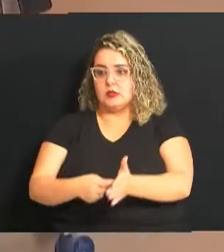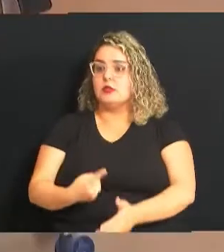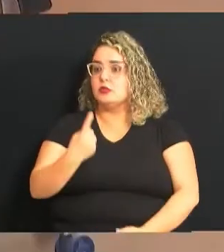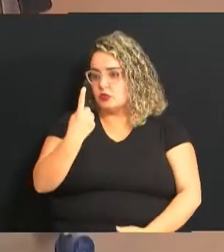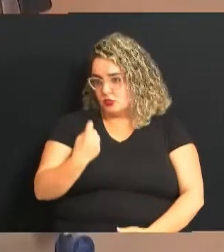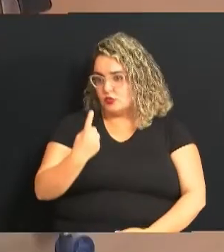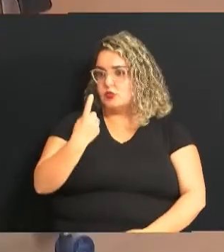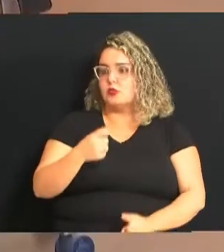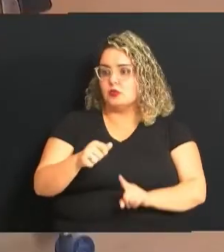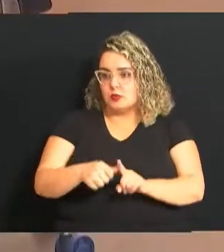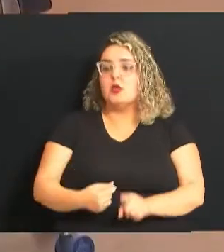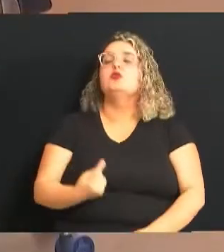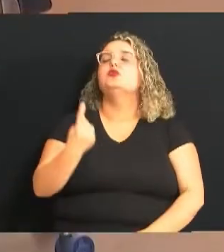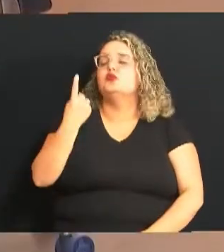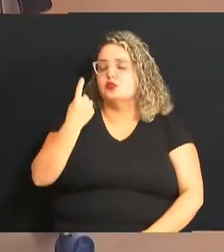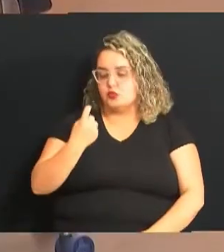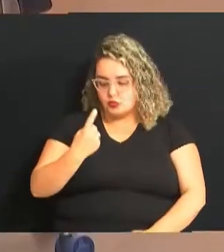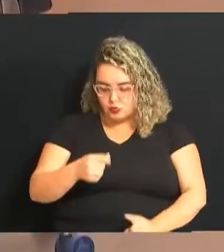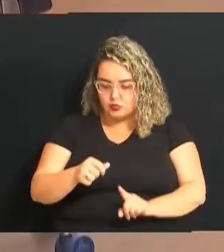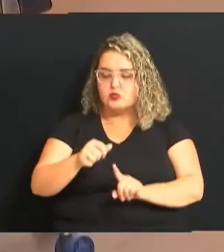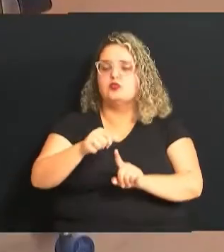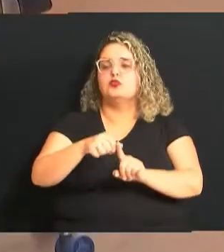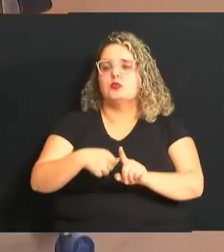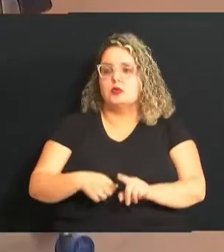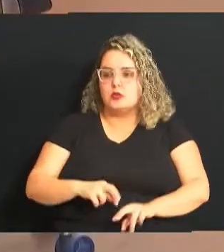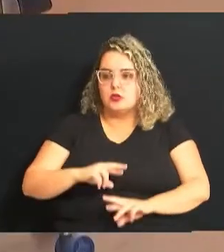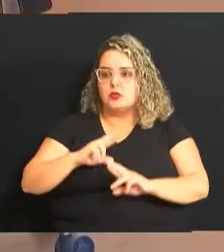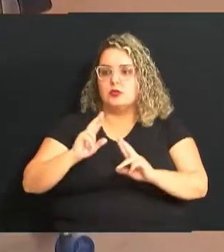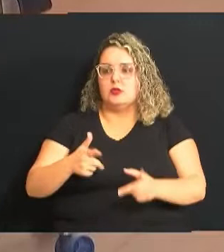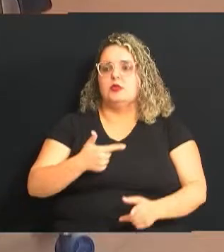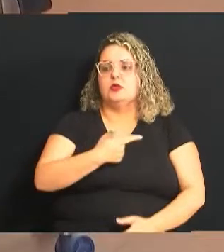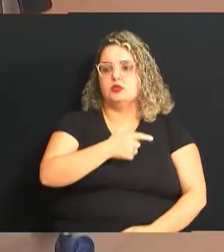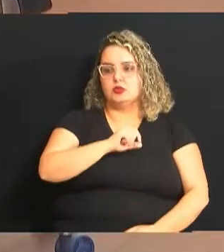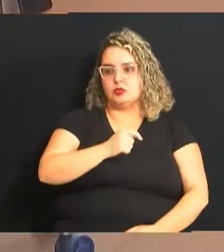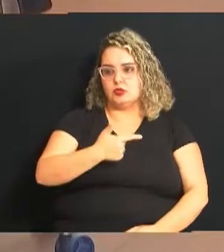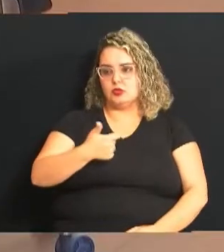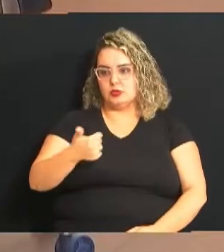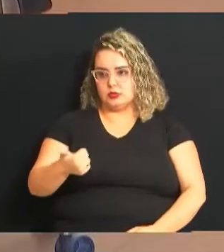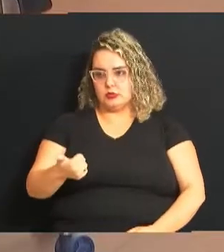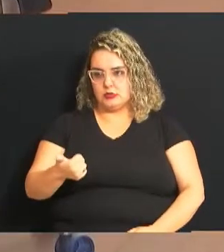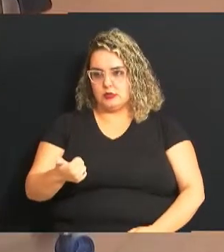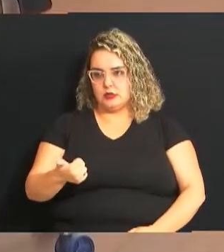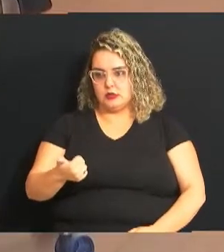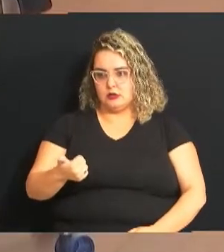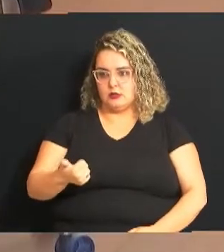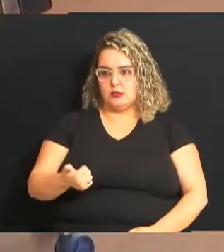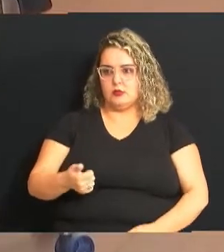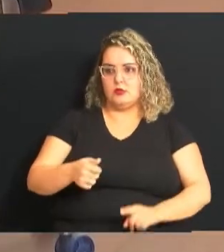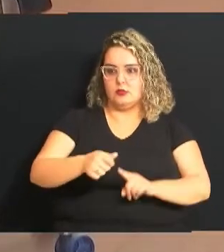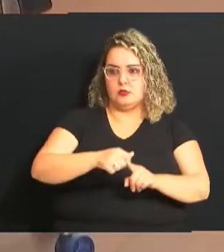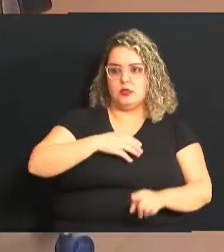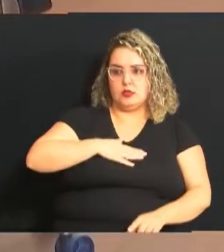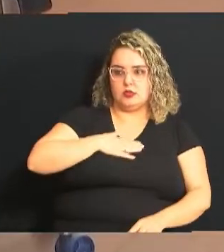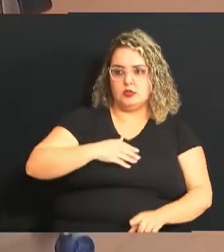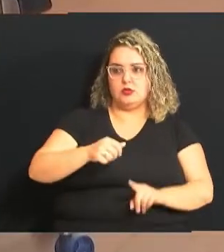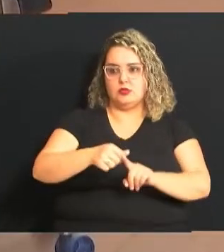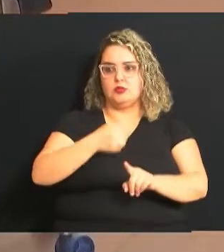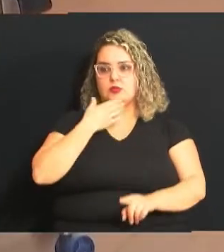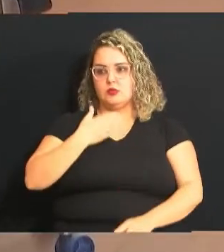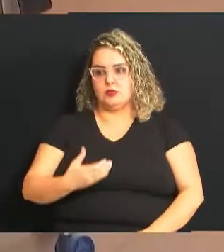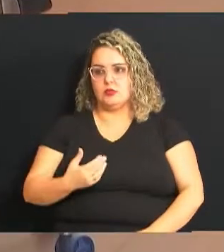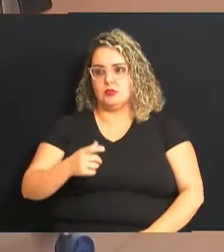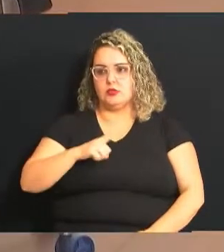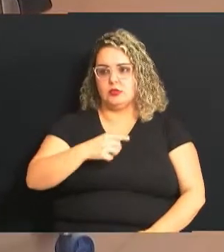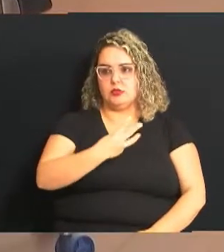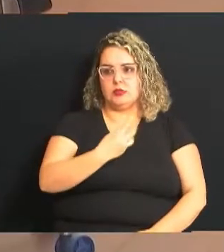No único mês. Ao contrário de 2021, que de agosto a dezembro nós tivemos